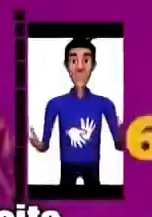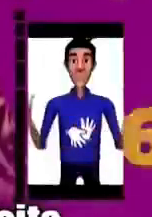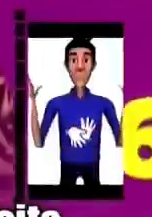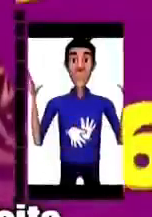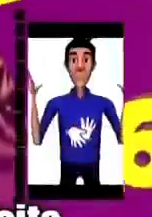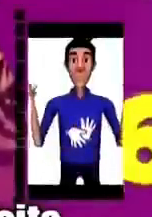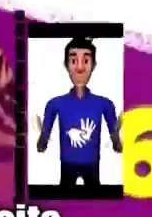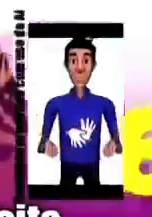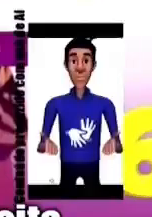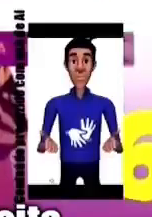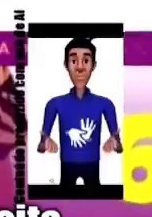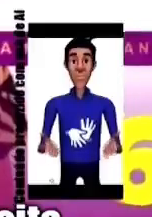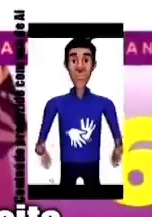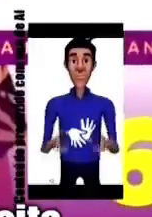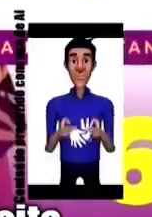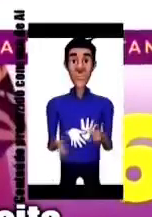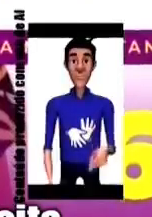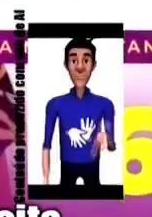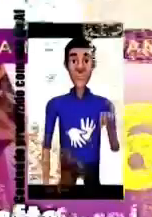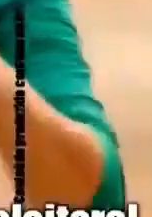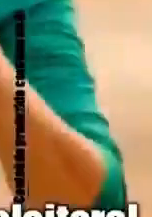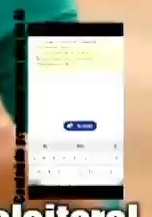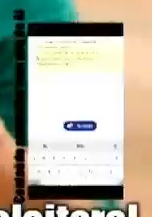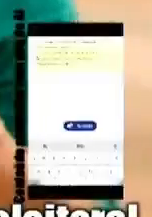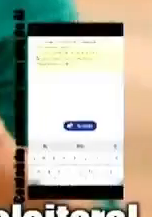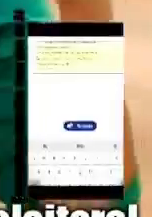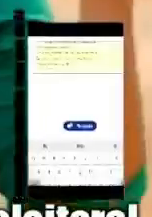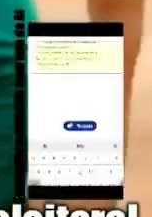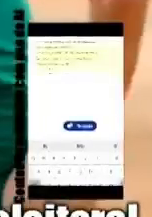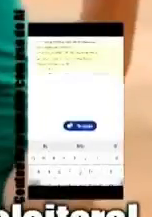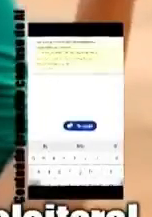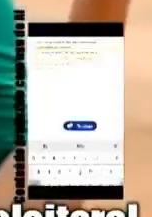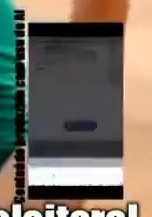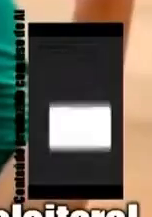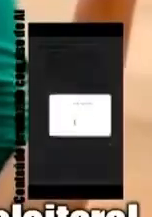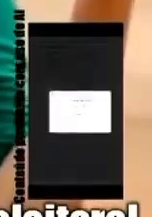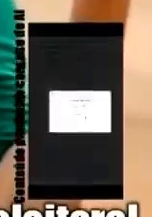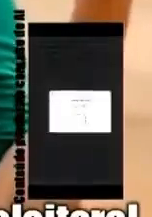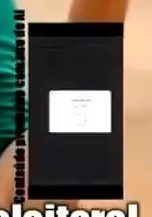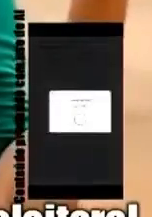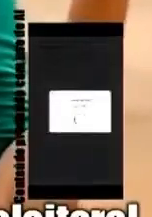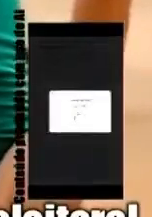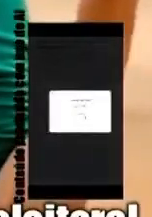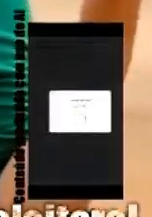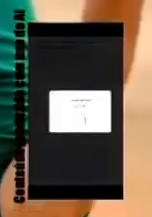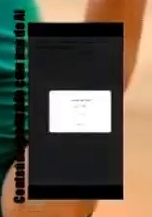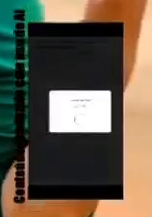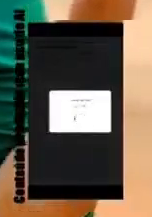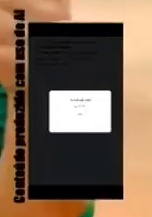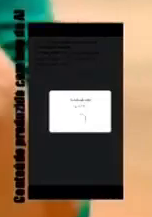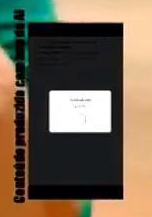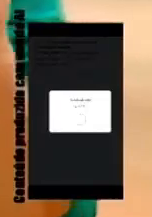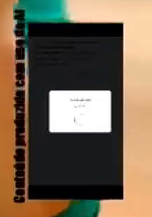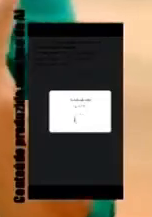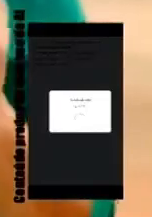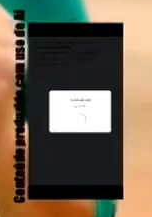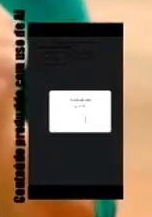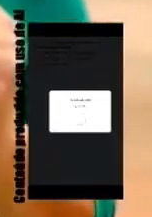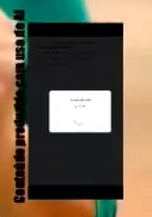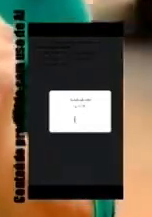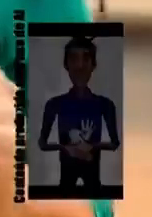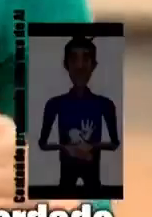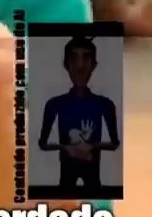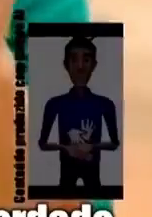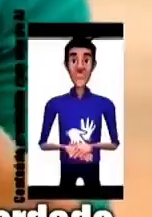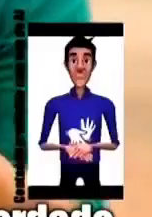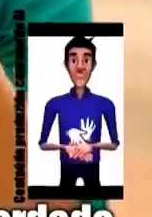Começa agora o programa Nilvinha Prefeita. Vocês se lembram que no último programa eleitoral, eu disse que iria falar,